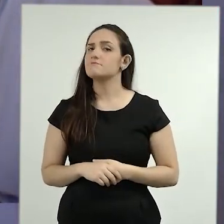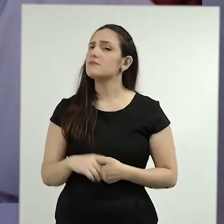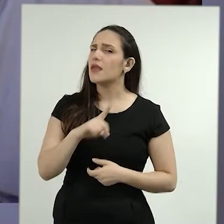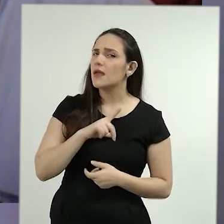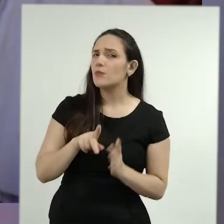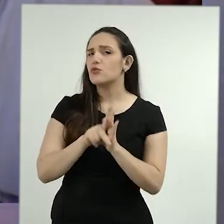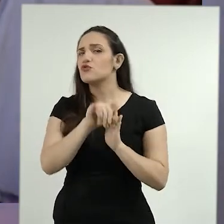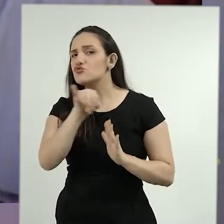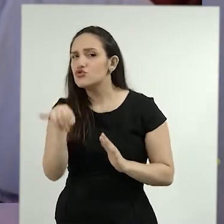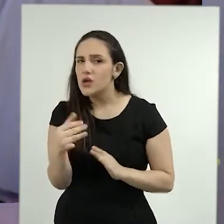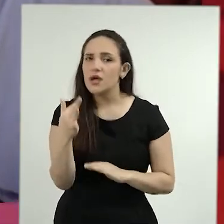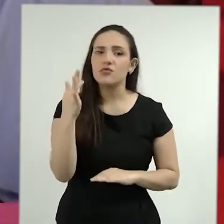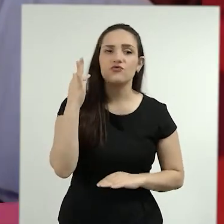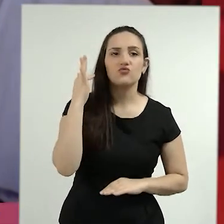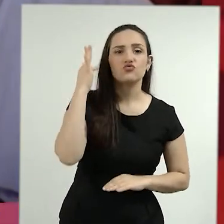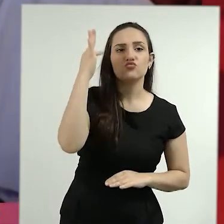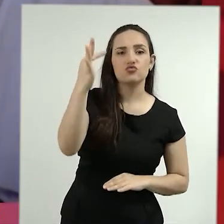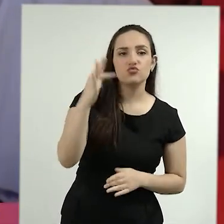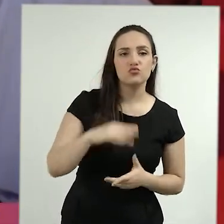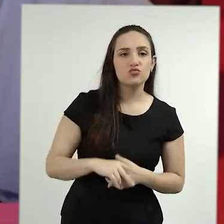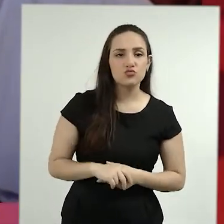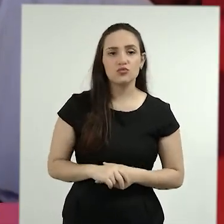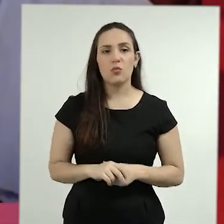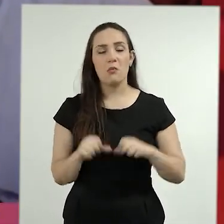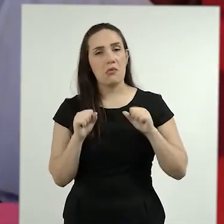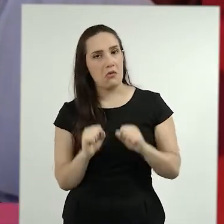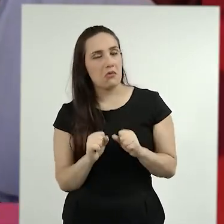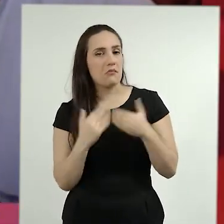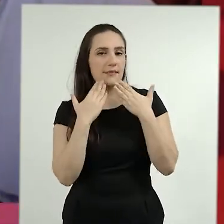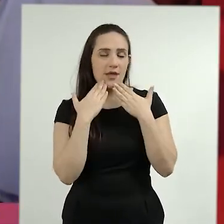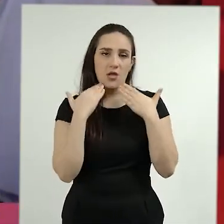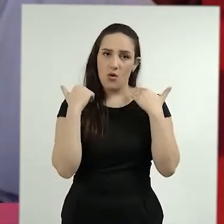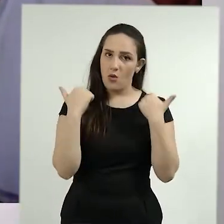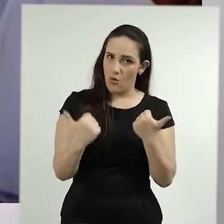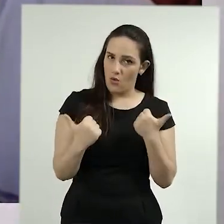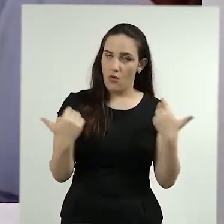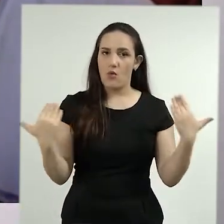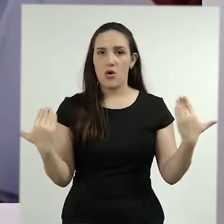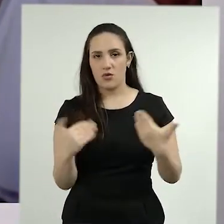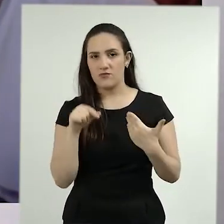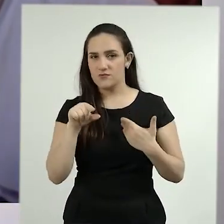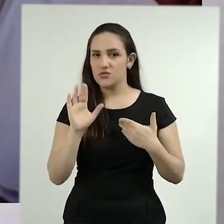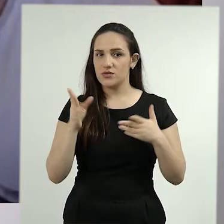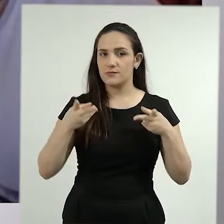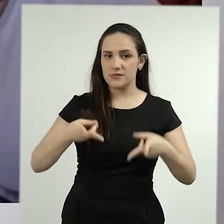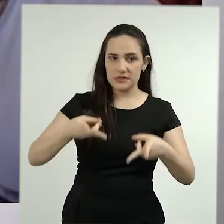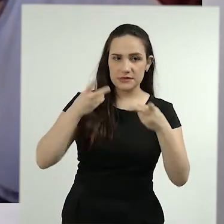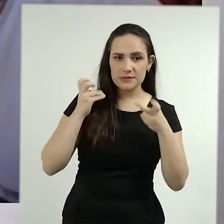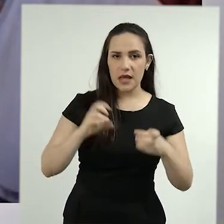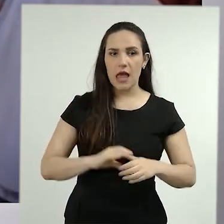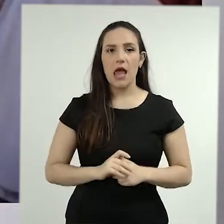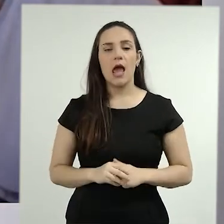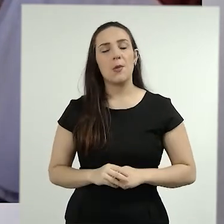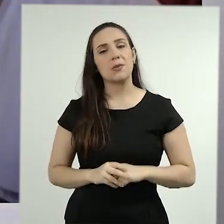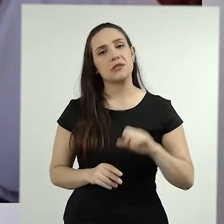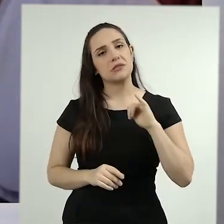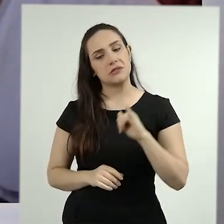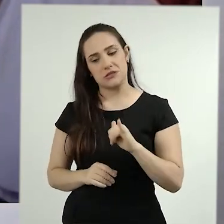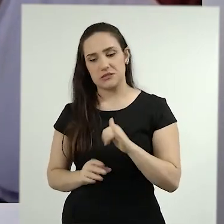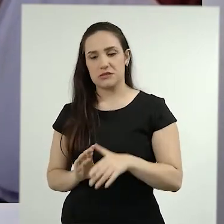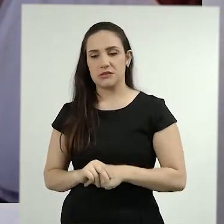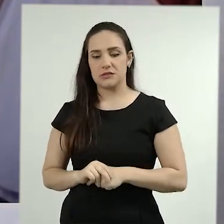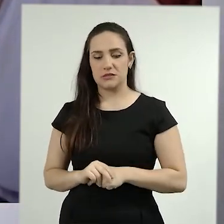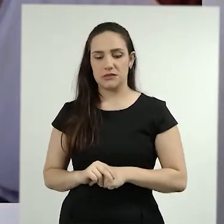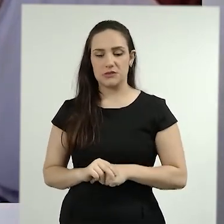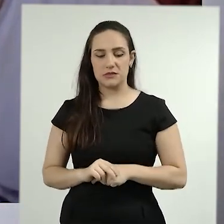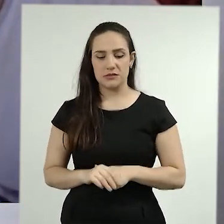se existem aí planos para o futuro, uma espécie de cenário que já pode ser desenhado a partir de agora, se o meio ambiente,